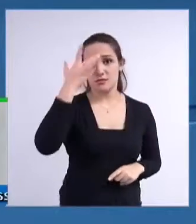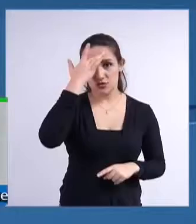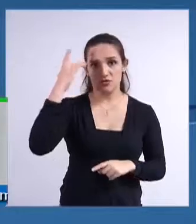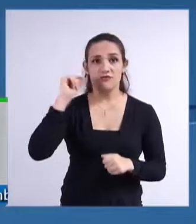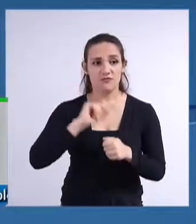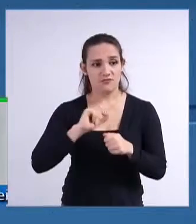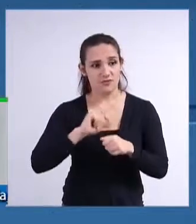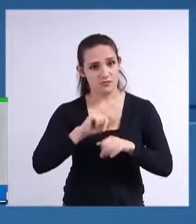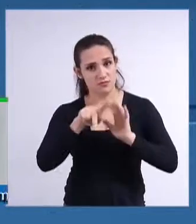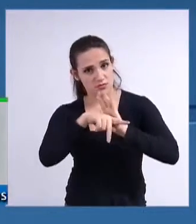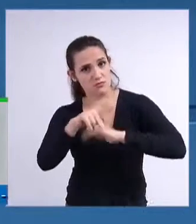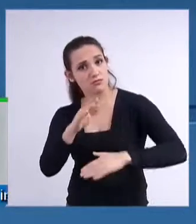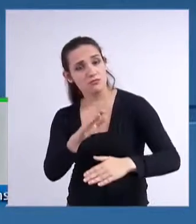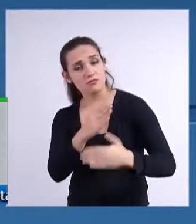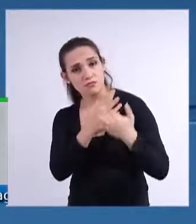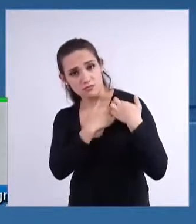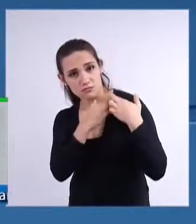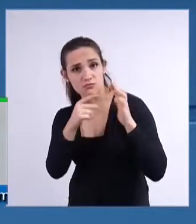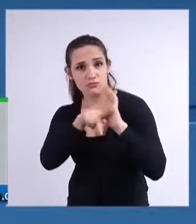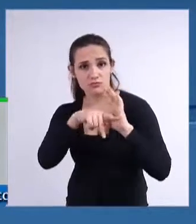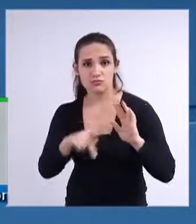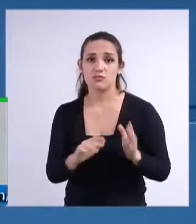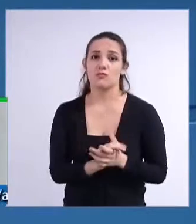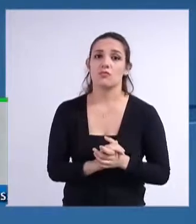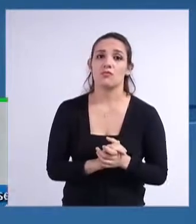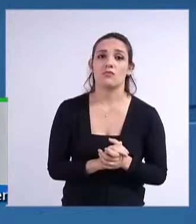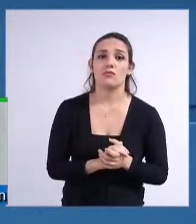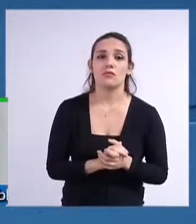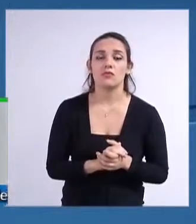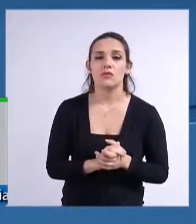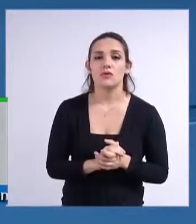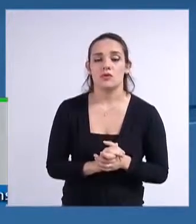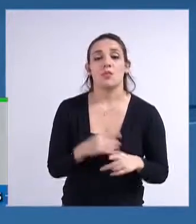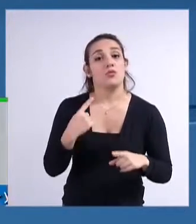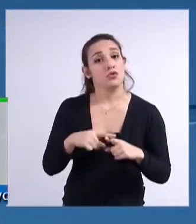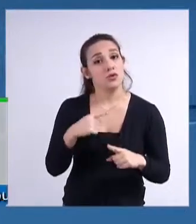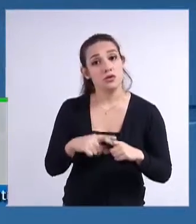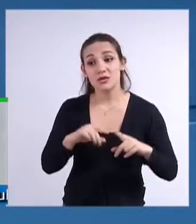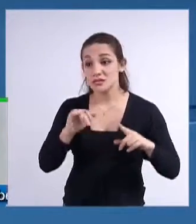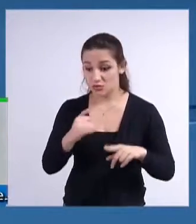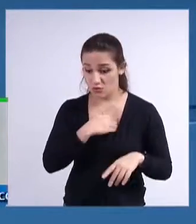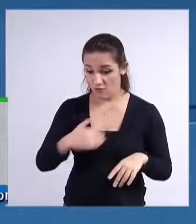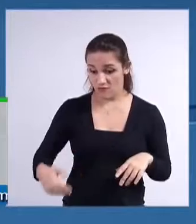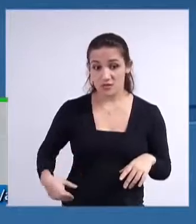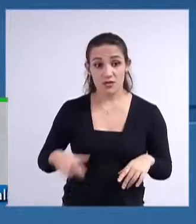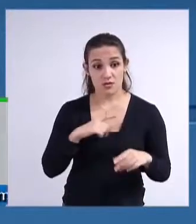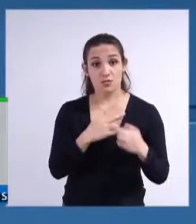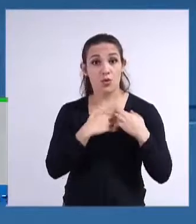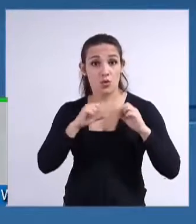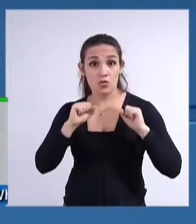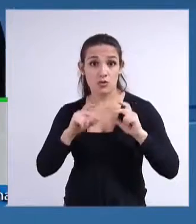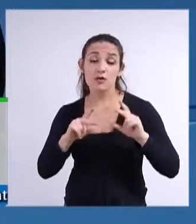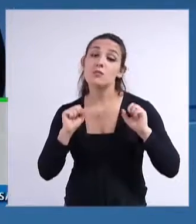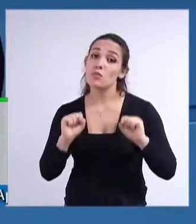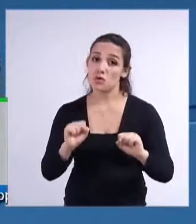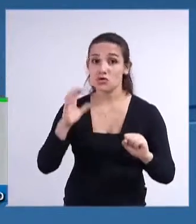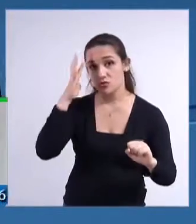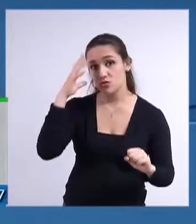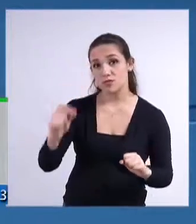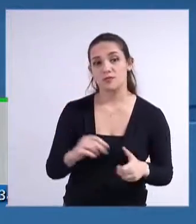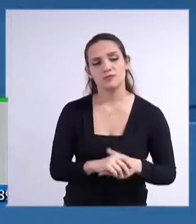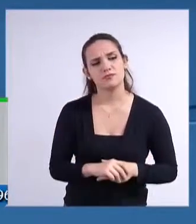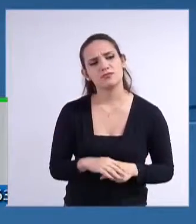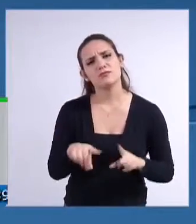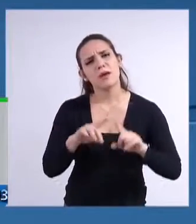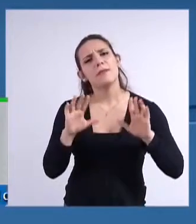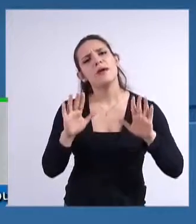ficar muito mais fácil o poder público, que detém a responsabilidade como todo, de resolver. Por que